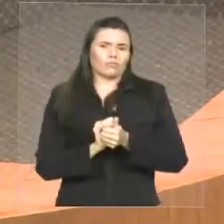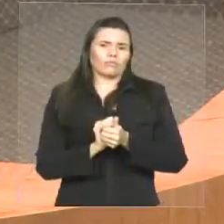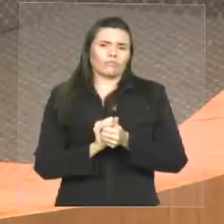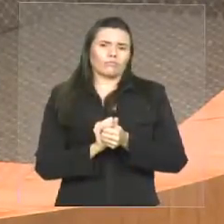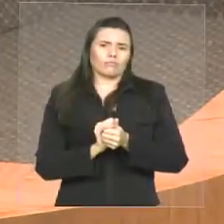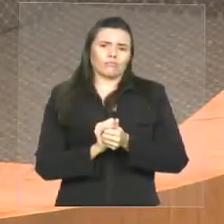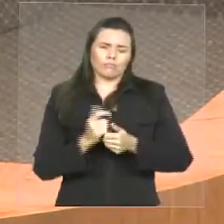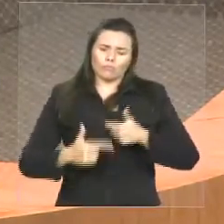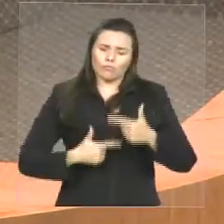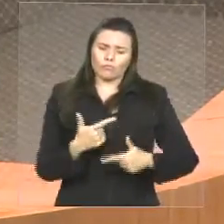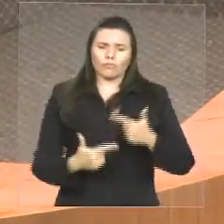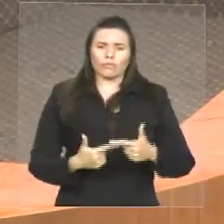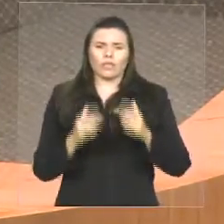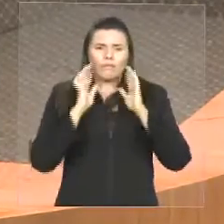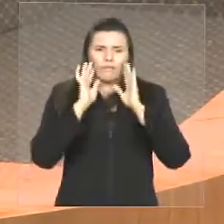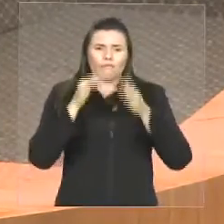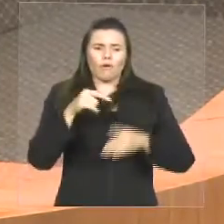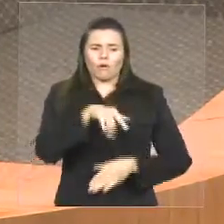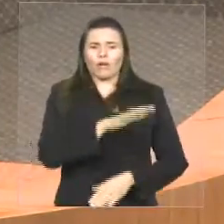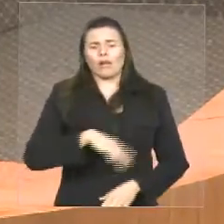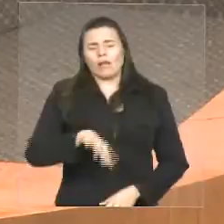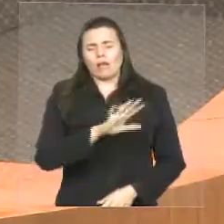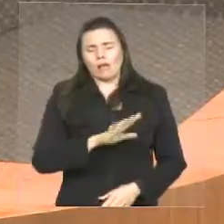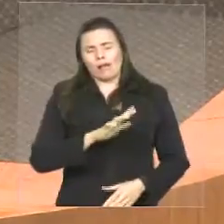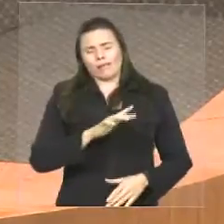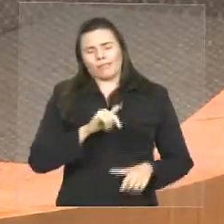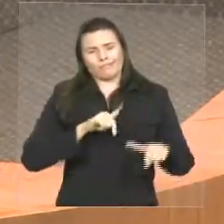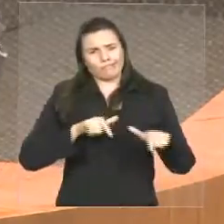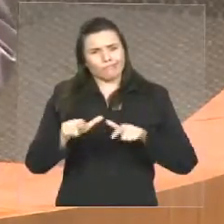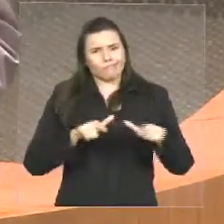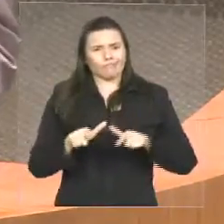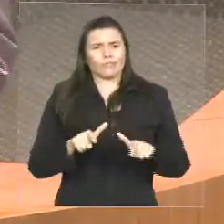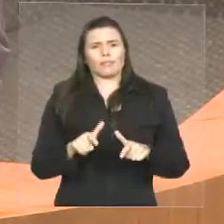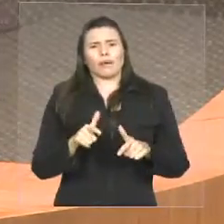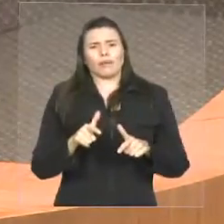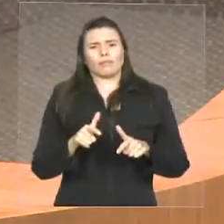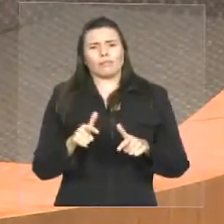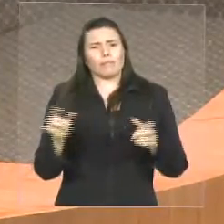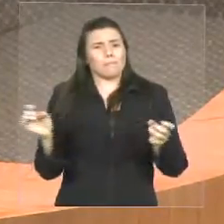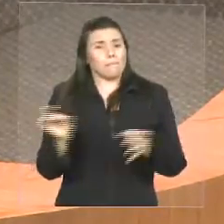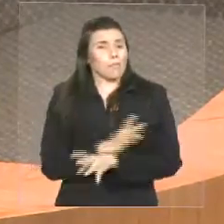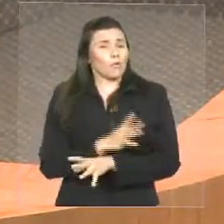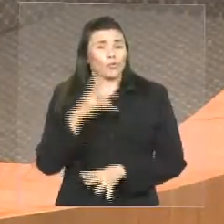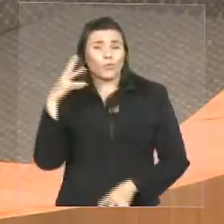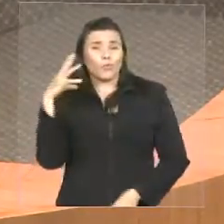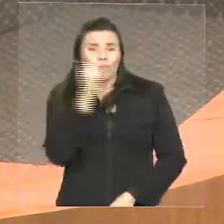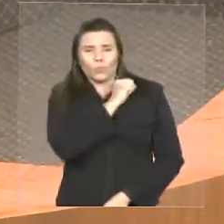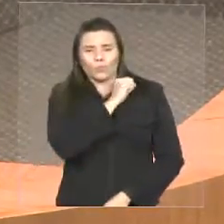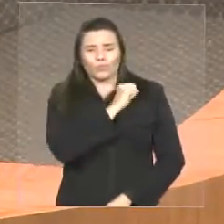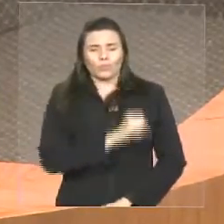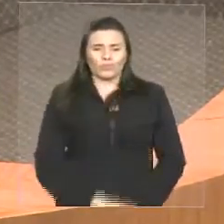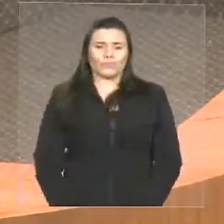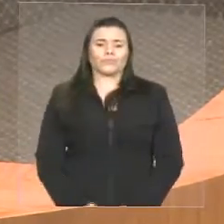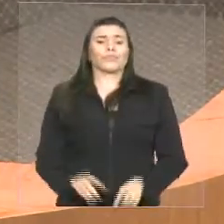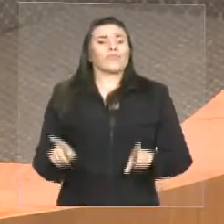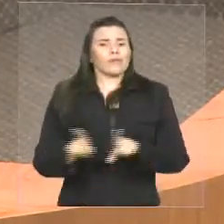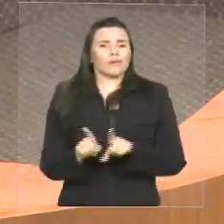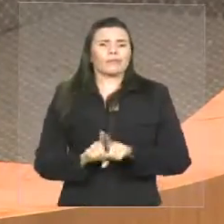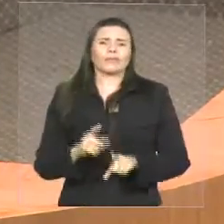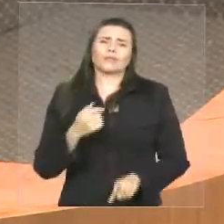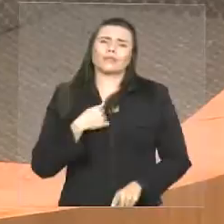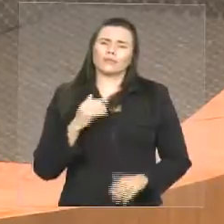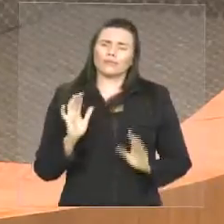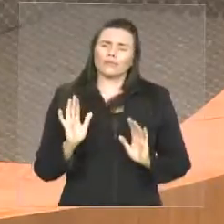registrar a nossa indicação em relação a outras reivindicações apresentadas